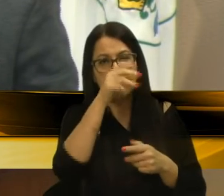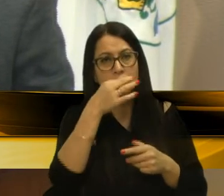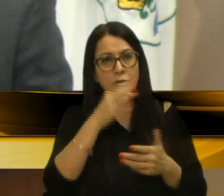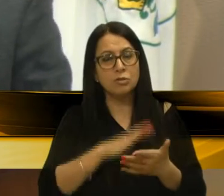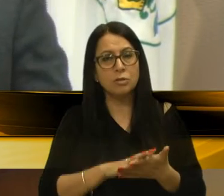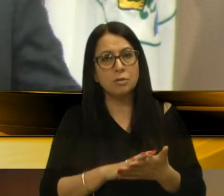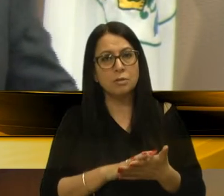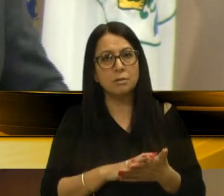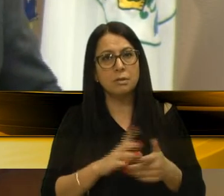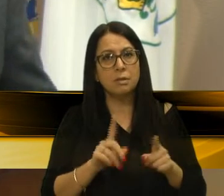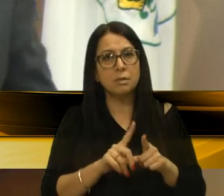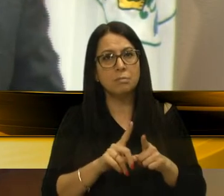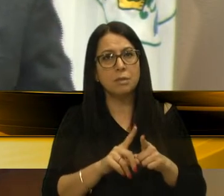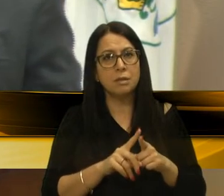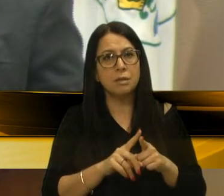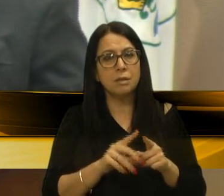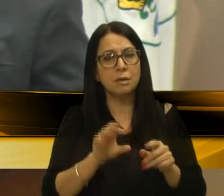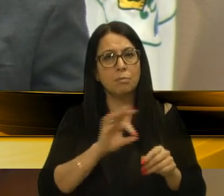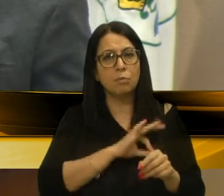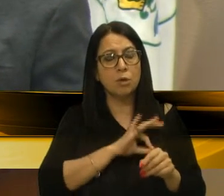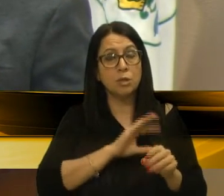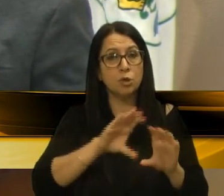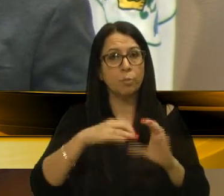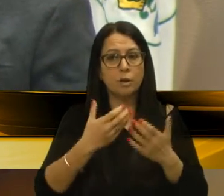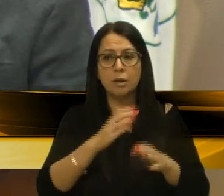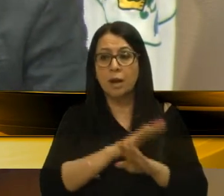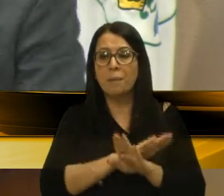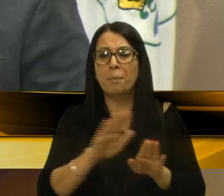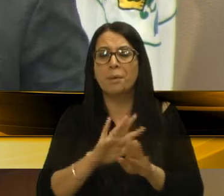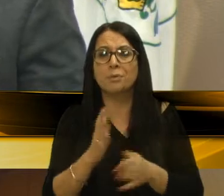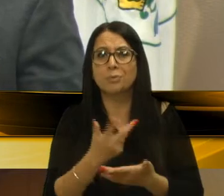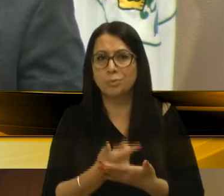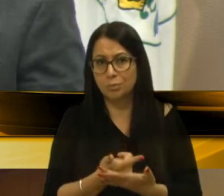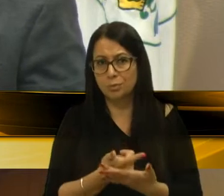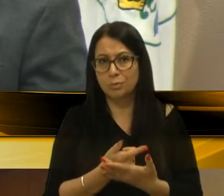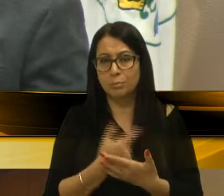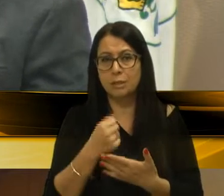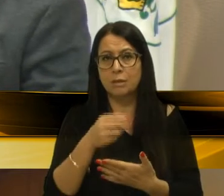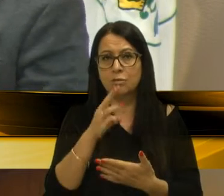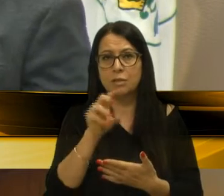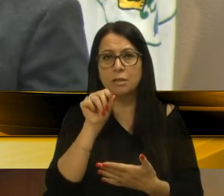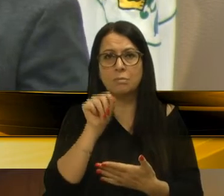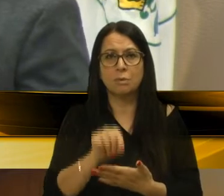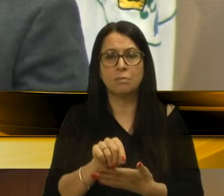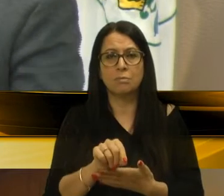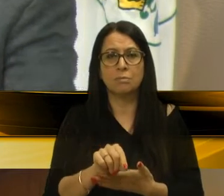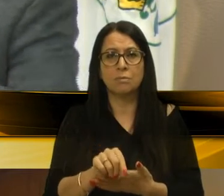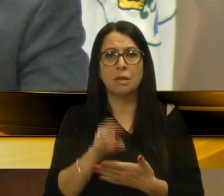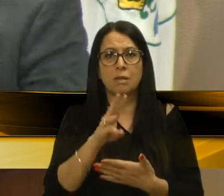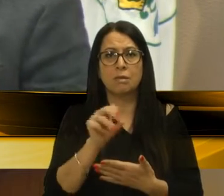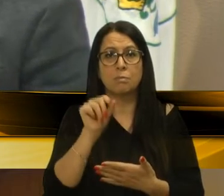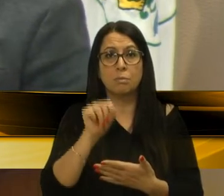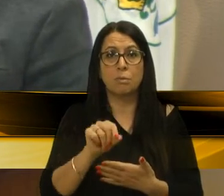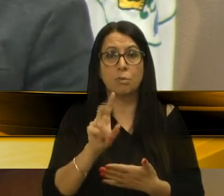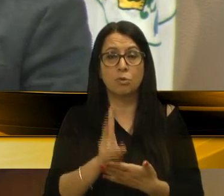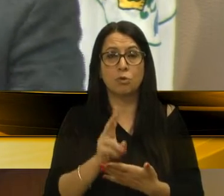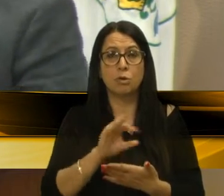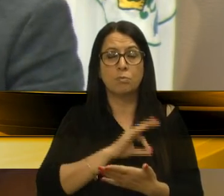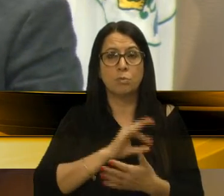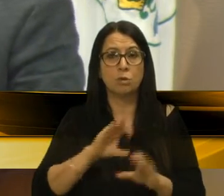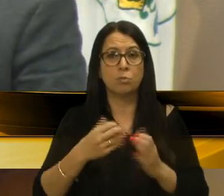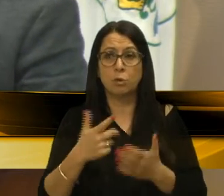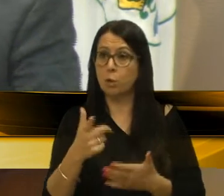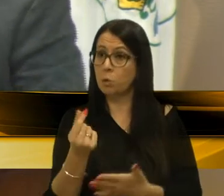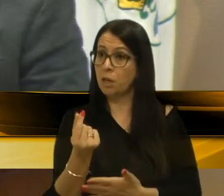e também para o policiamento comunitário tá acabando precisaria de 30 mil 30 mil para manter o policiamento comunitário não